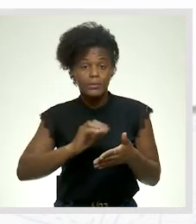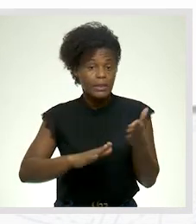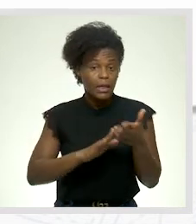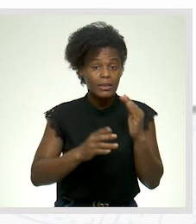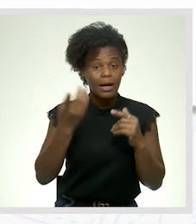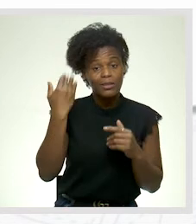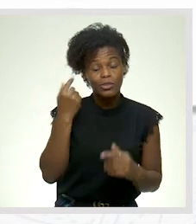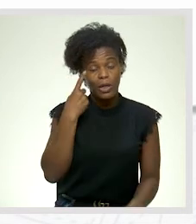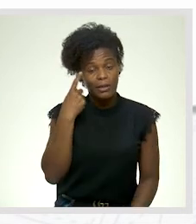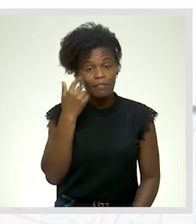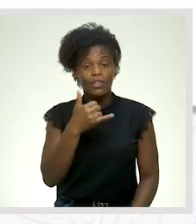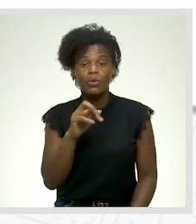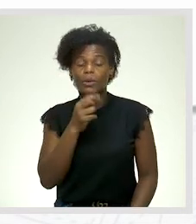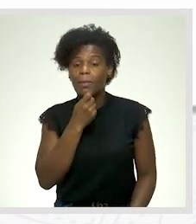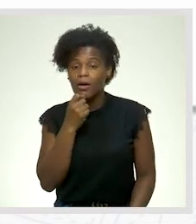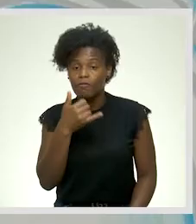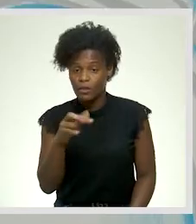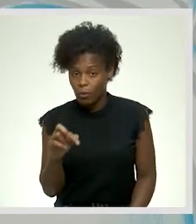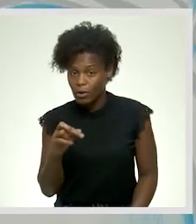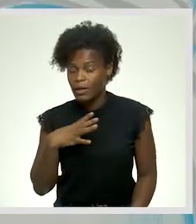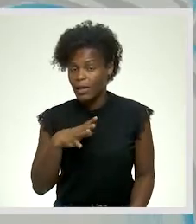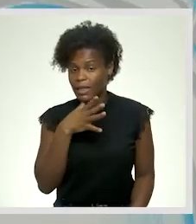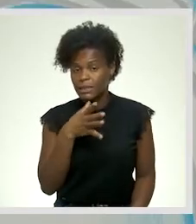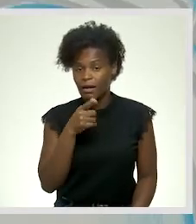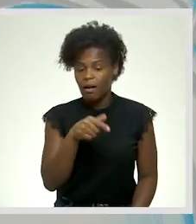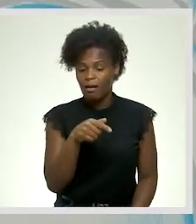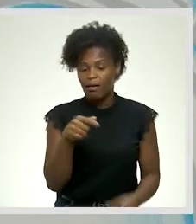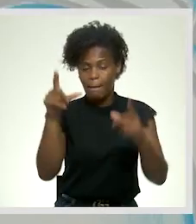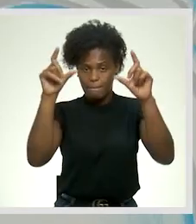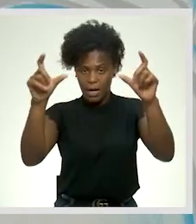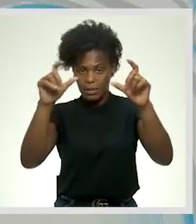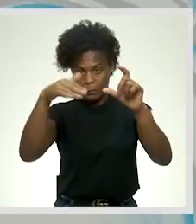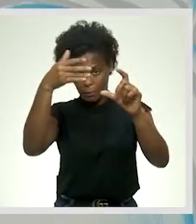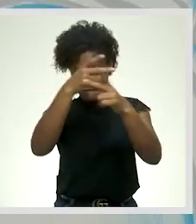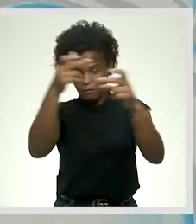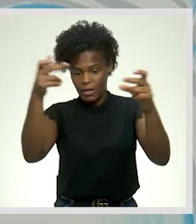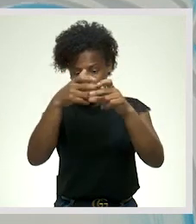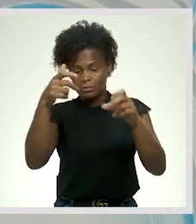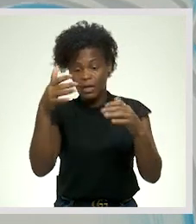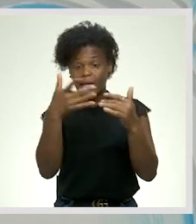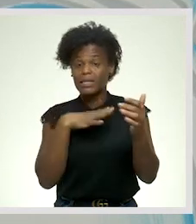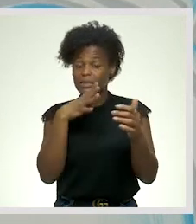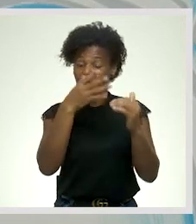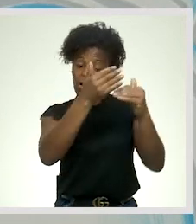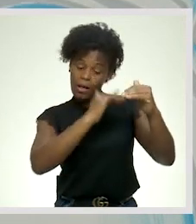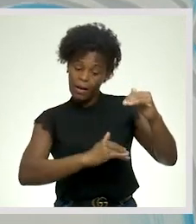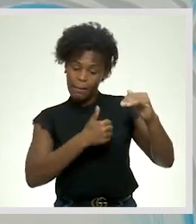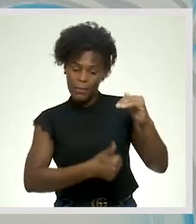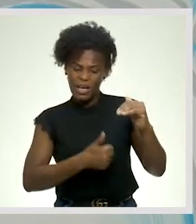passada quinta-feira, 28 de maio, significa que ali nesta parte, na linha B,